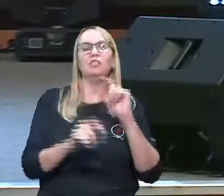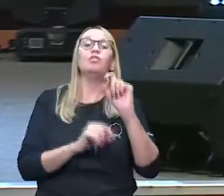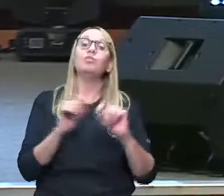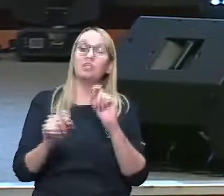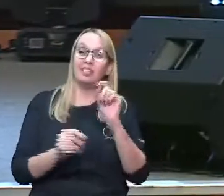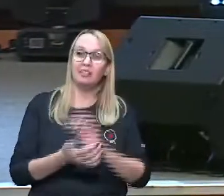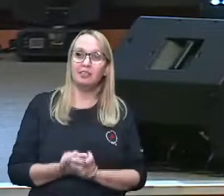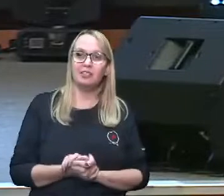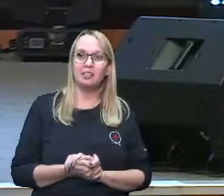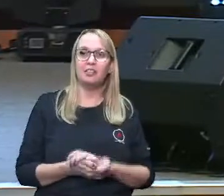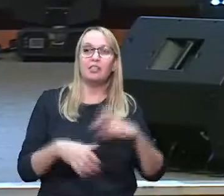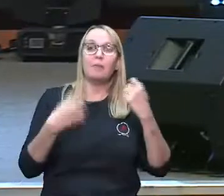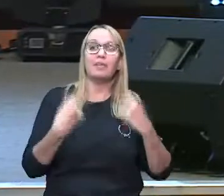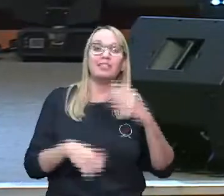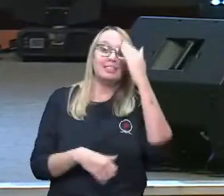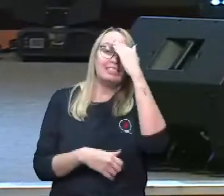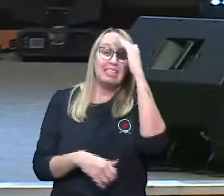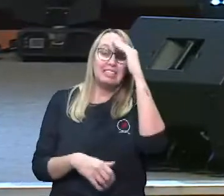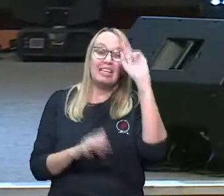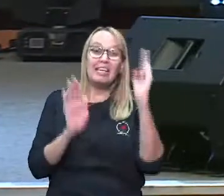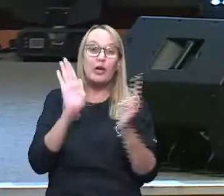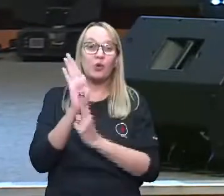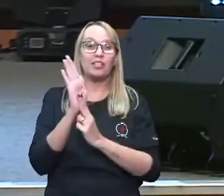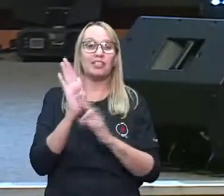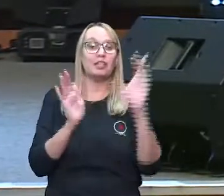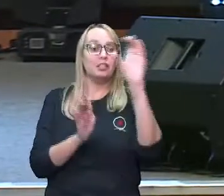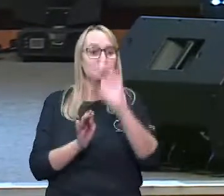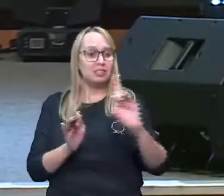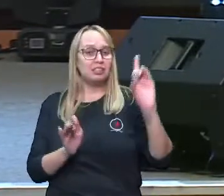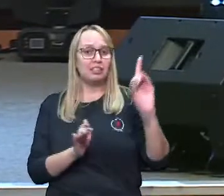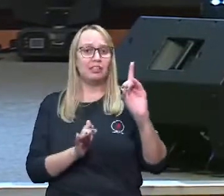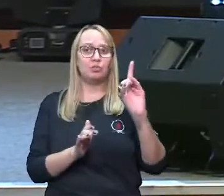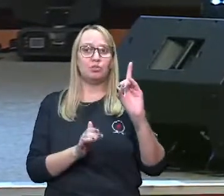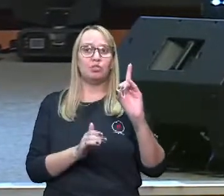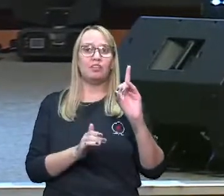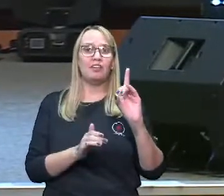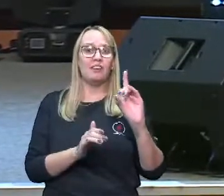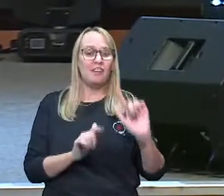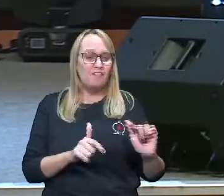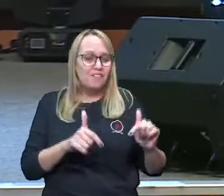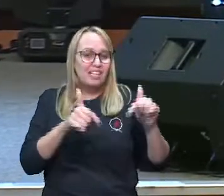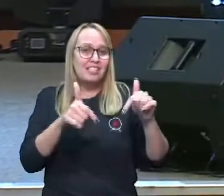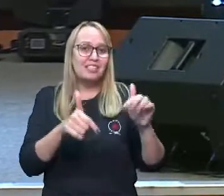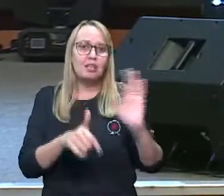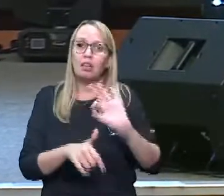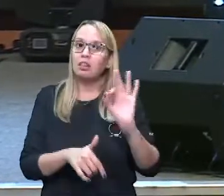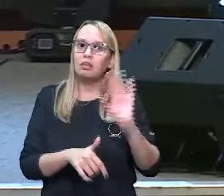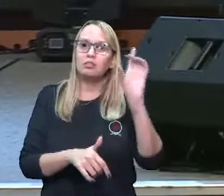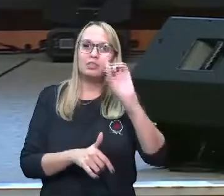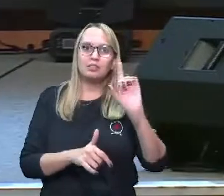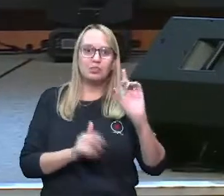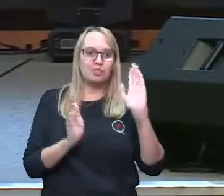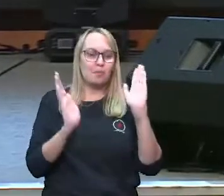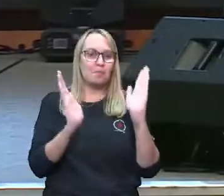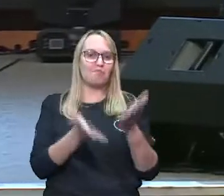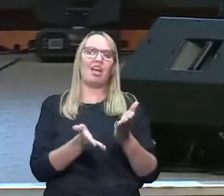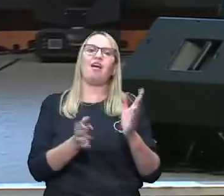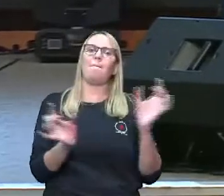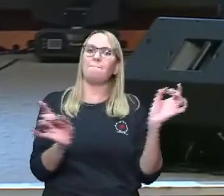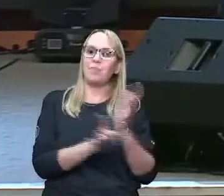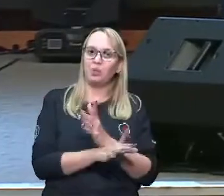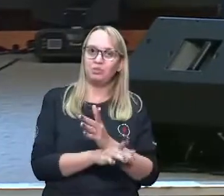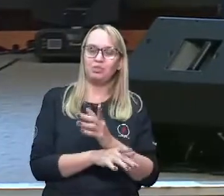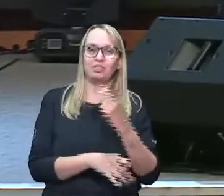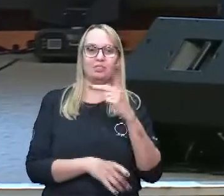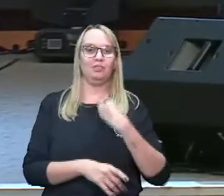olho para isso, você tem que entender. Reconheça que Deus já está, não é que vai fazer, já está fazendo alguma coisa na sua